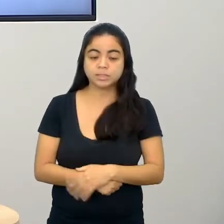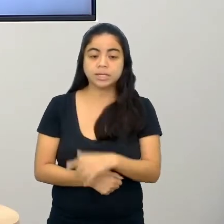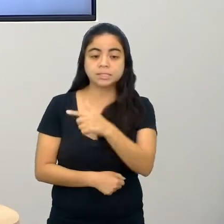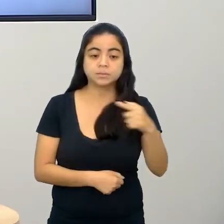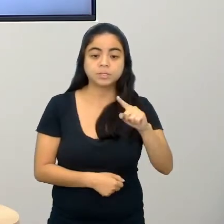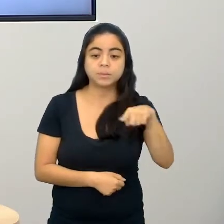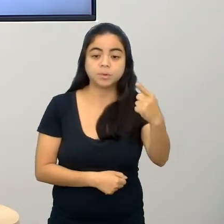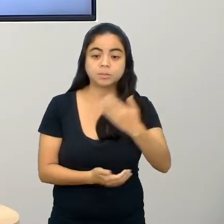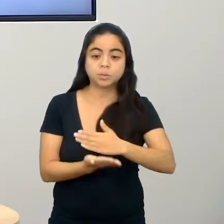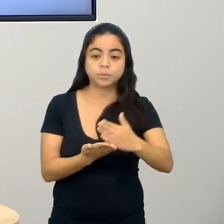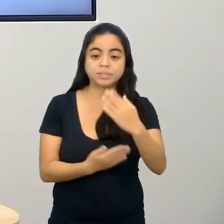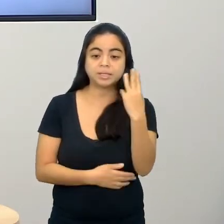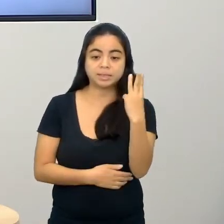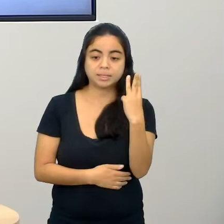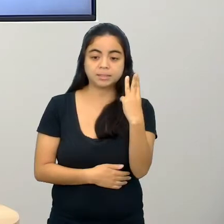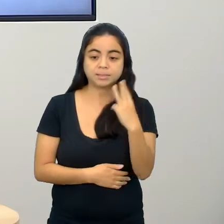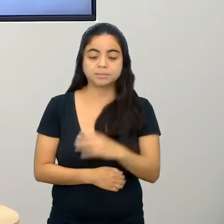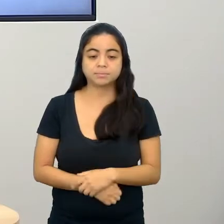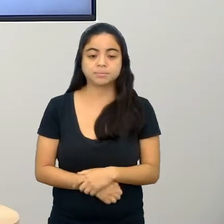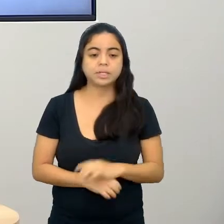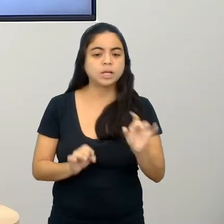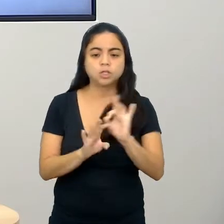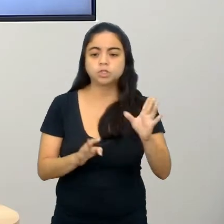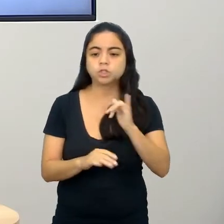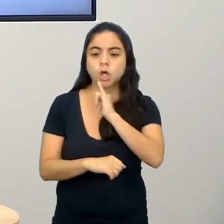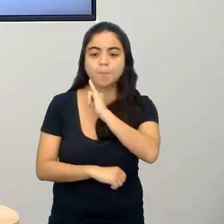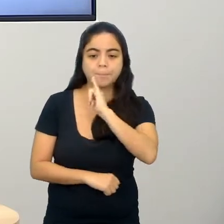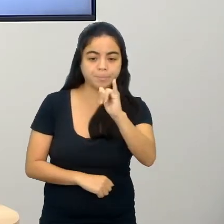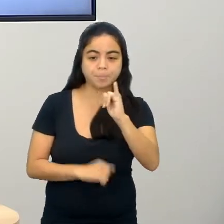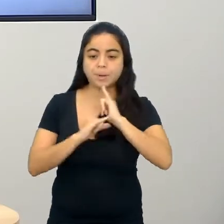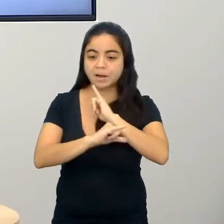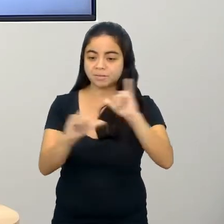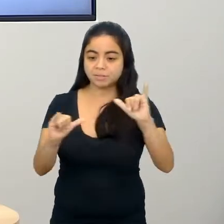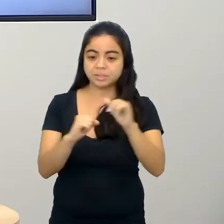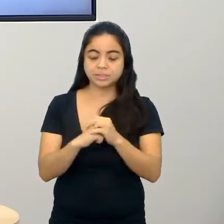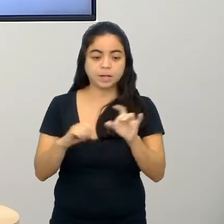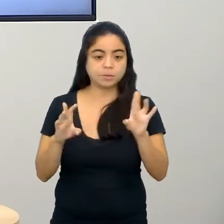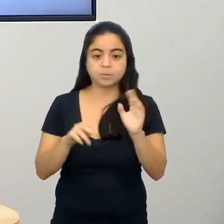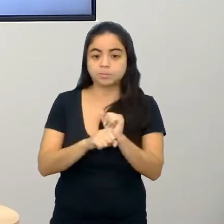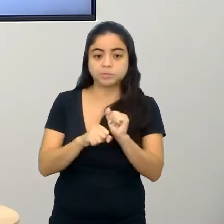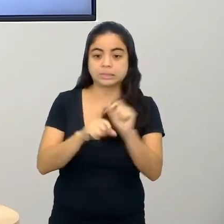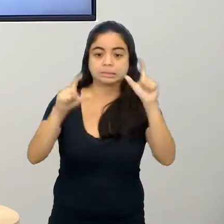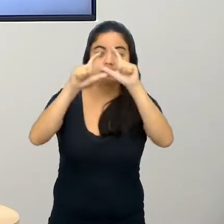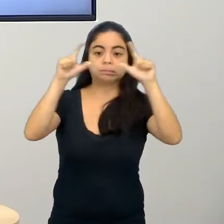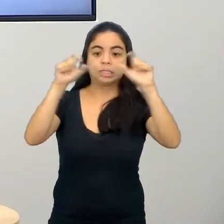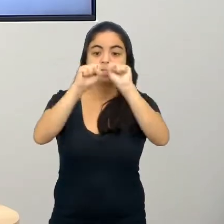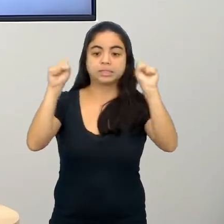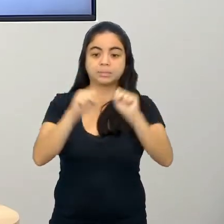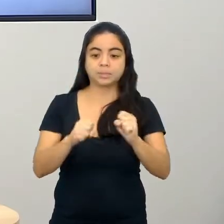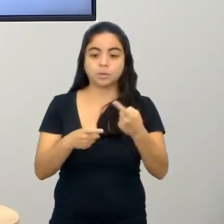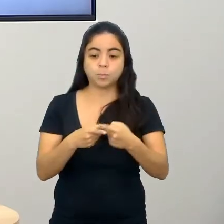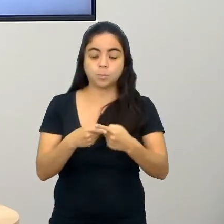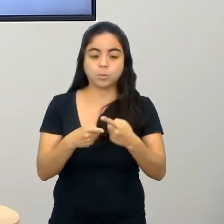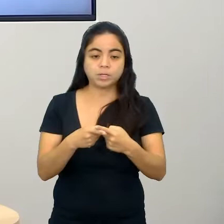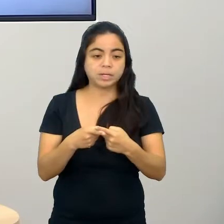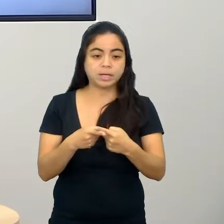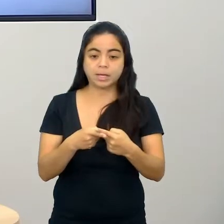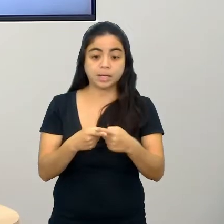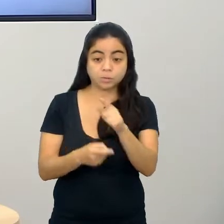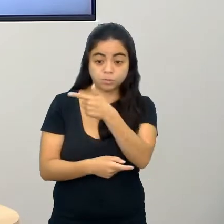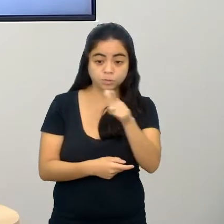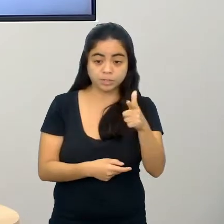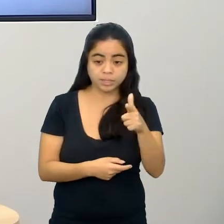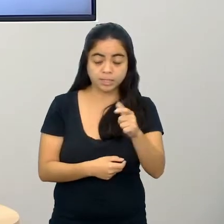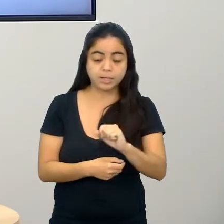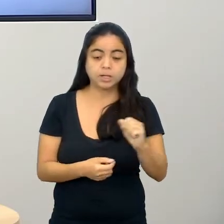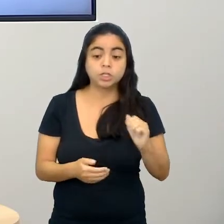começa a 3, tranquilo? Então, só para avisar vocês, para não esperarem uma aula com título sistematização, porque a gente já vai para a atividade número